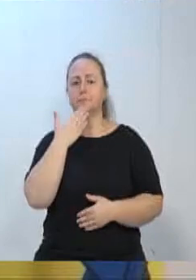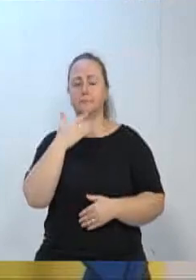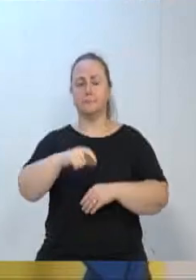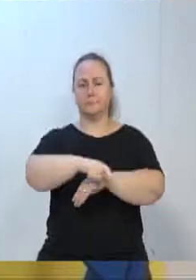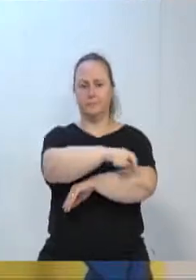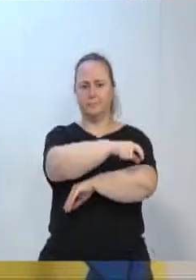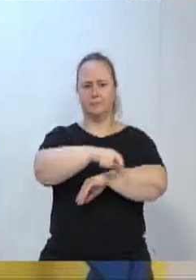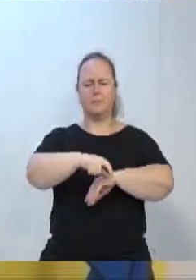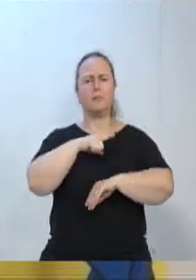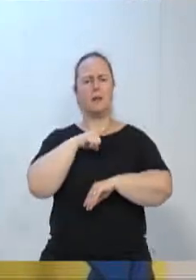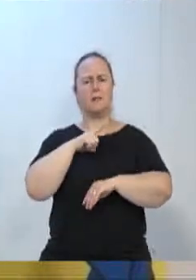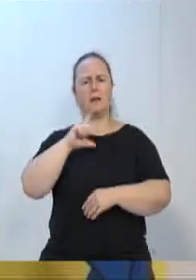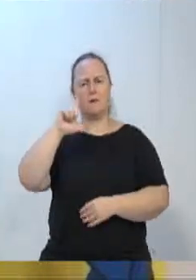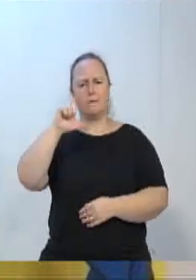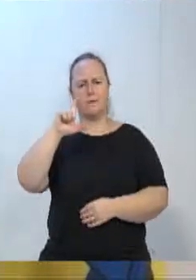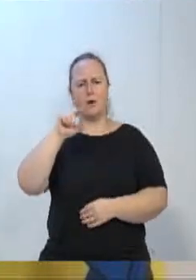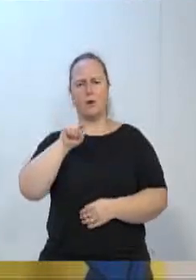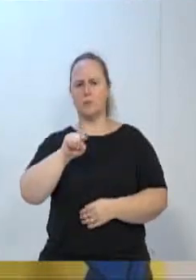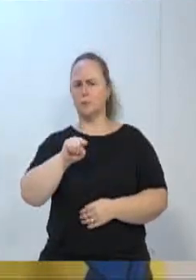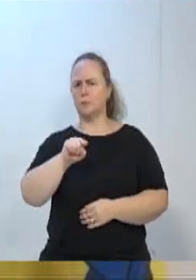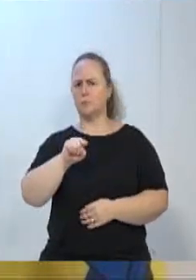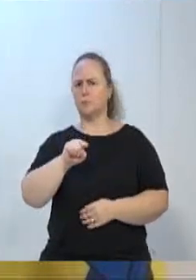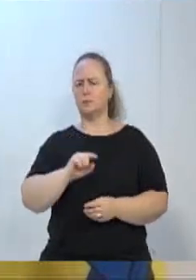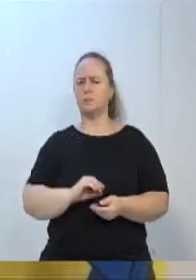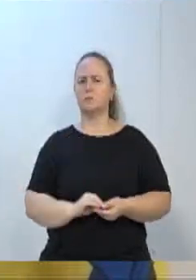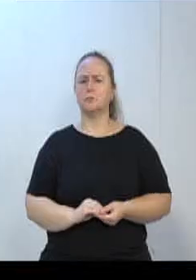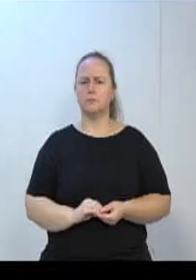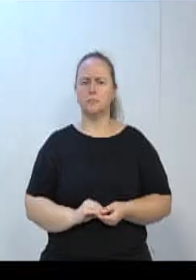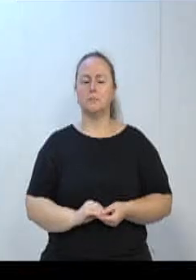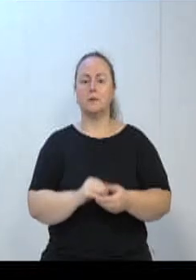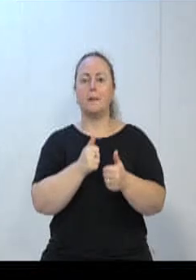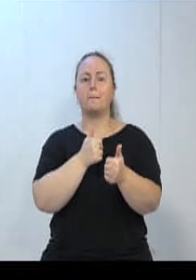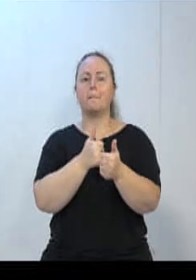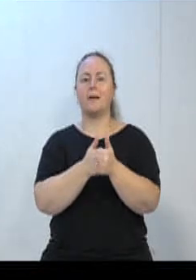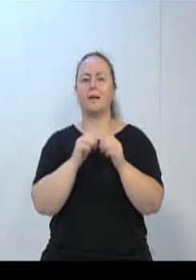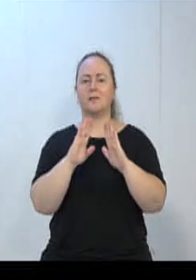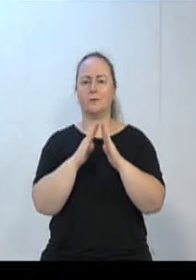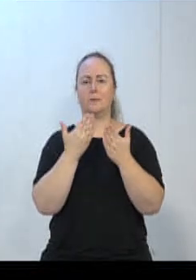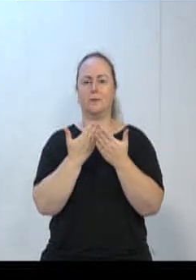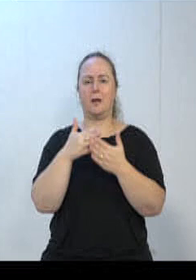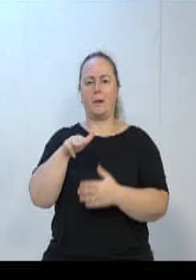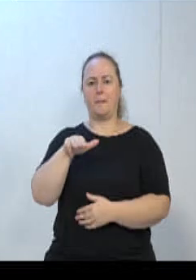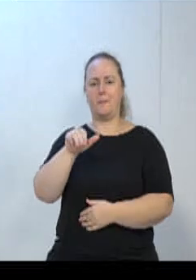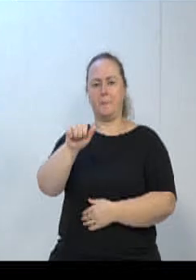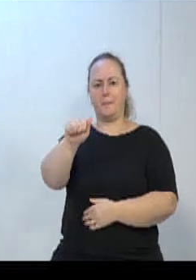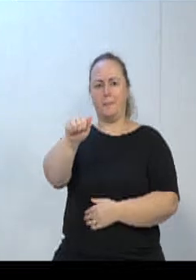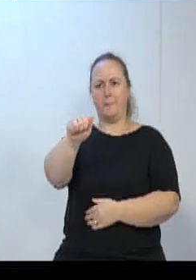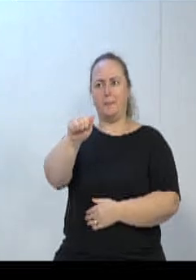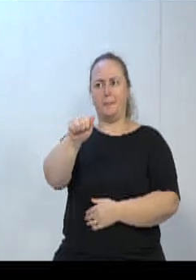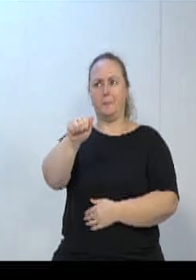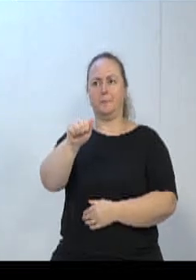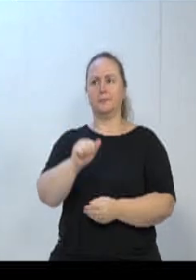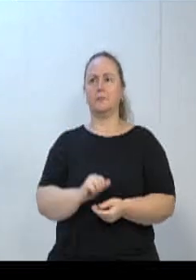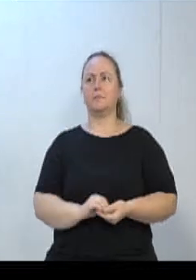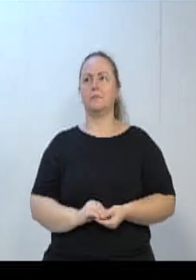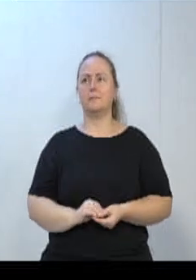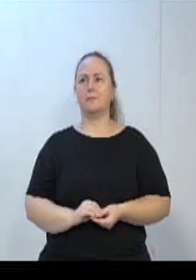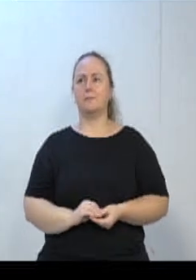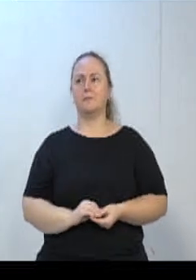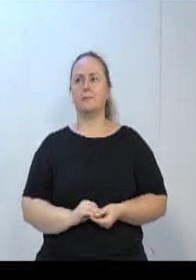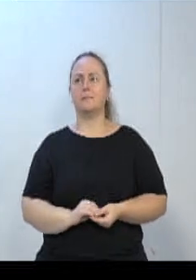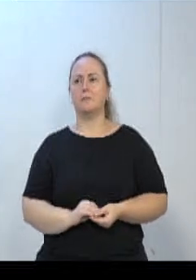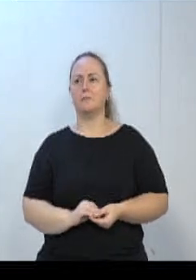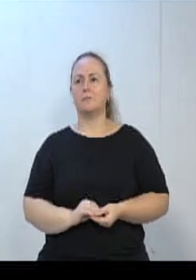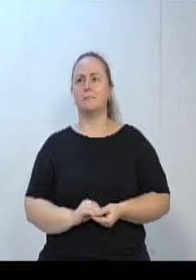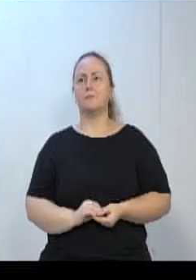Tem foto, acho, né, Ari? Próximo do Machado de Assis, que é do morador ali, e as crianças ali estão tendo